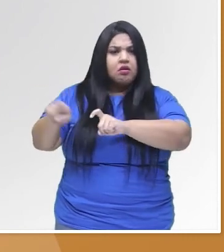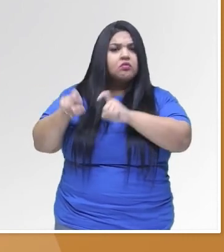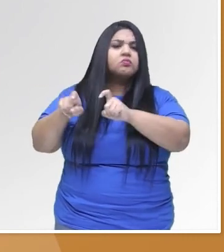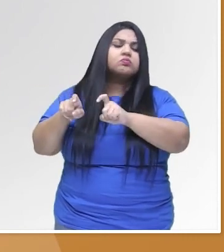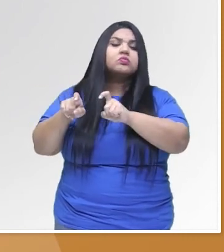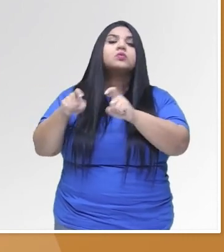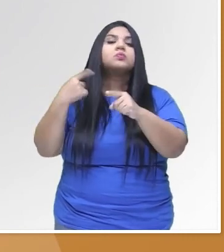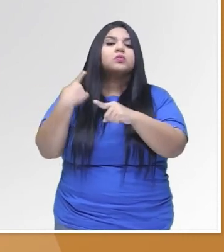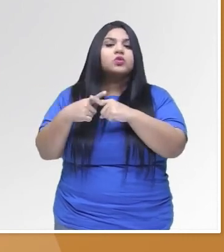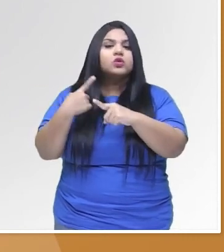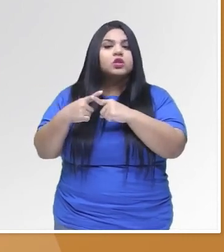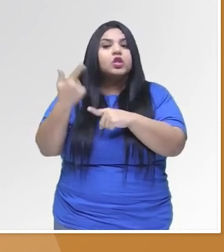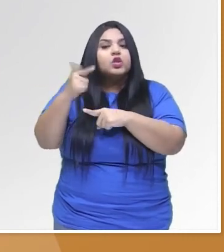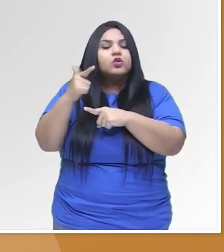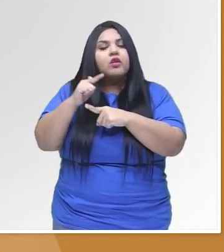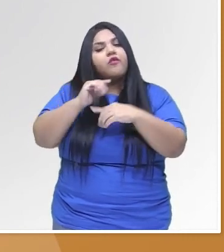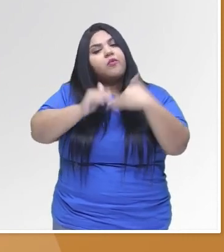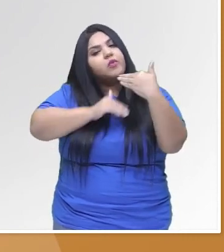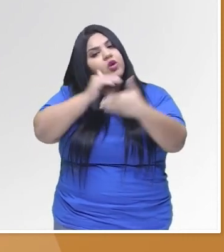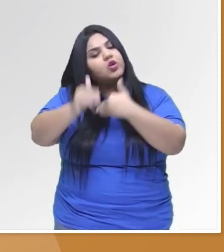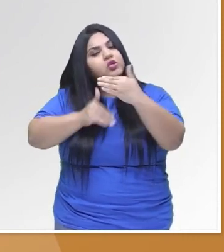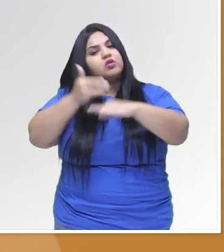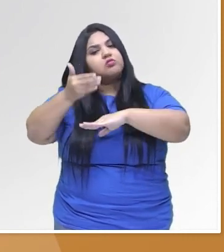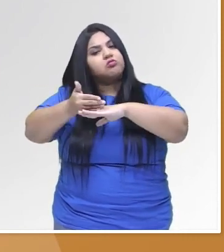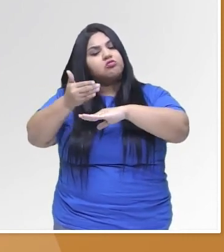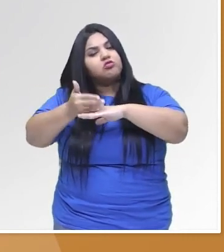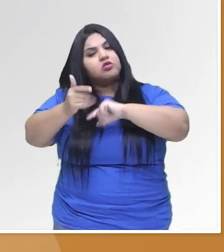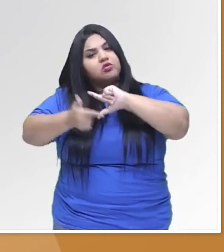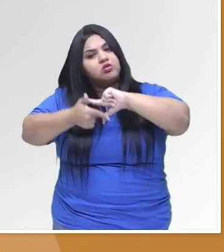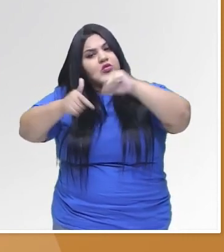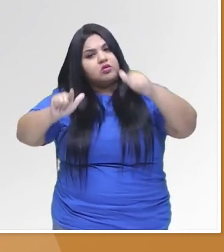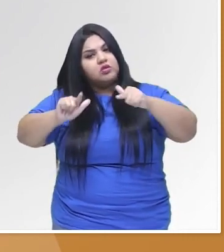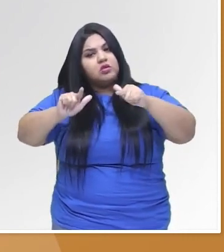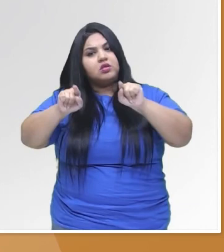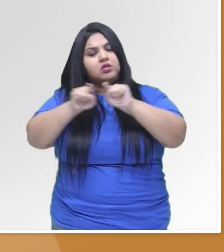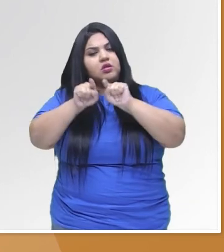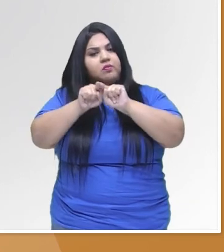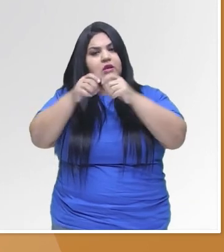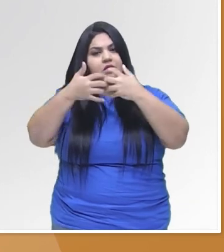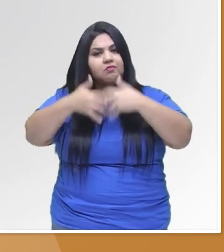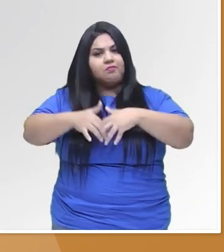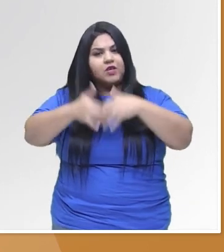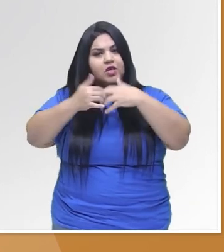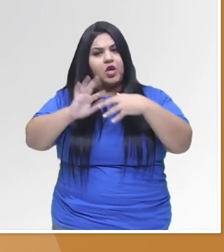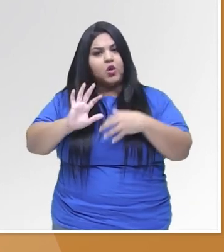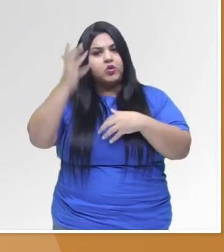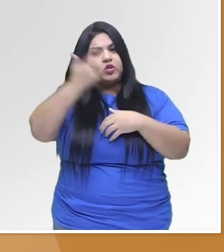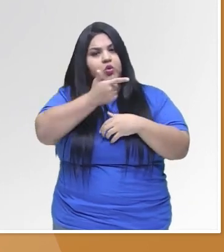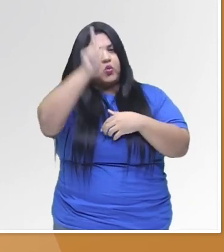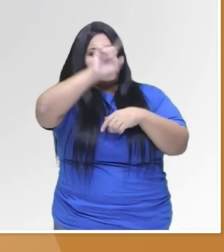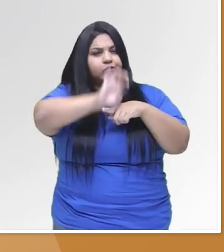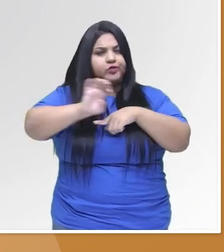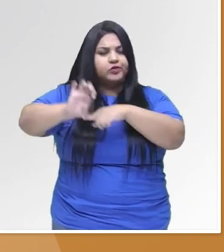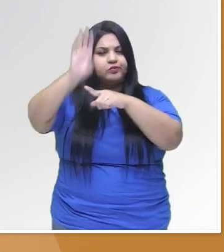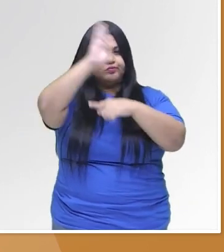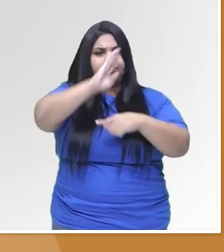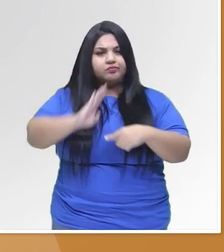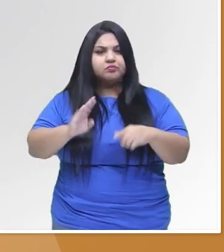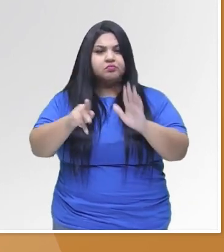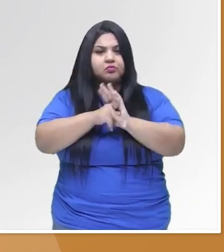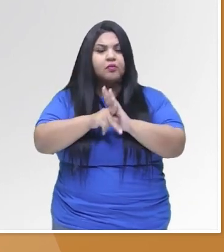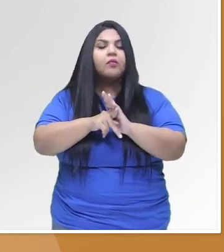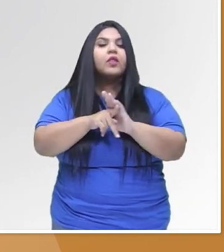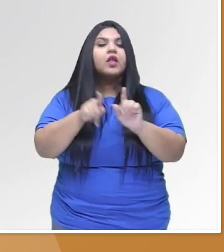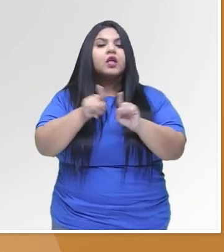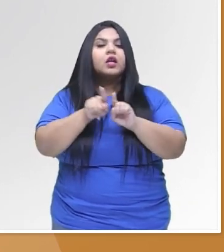Isso porque não houve um processo de modernização e mecanização agrícola que ocorreu em outros estados brasileiros. O